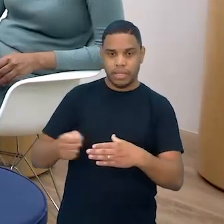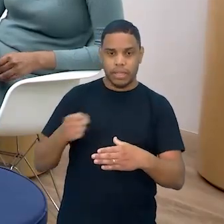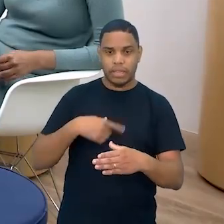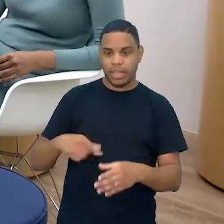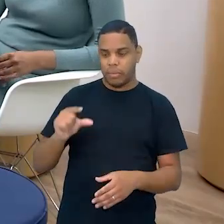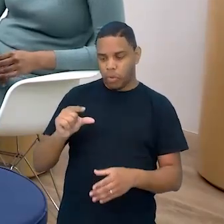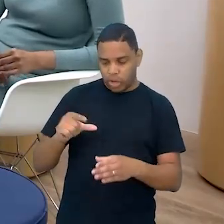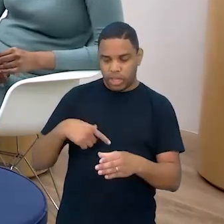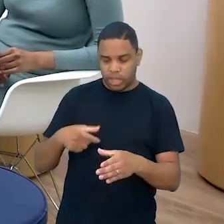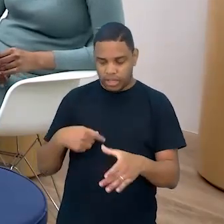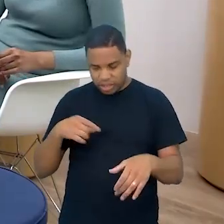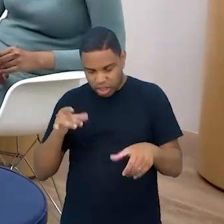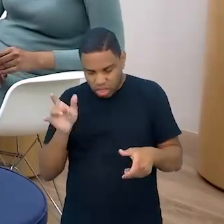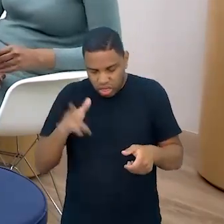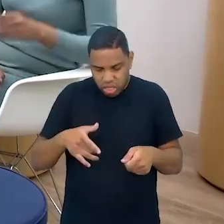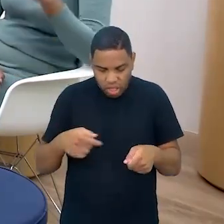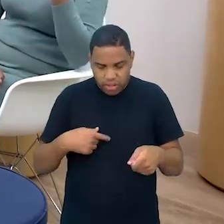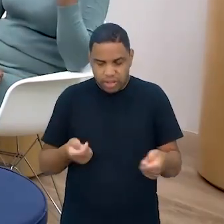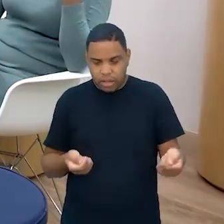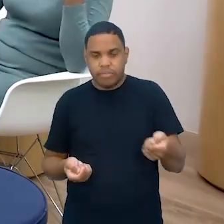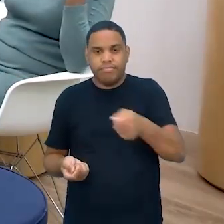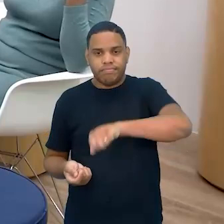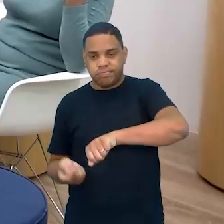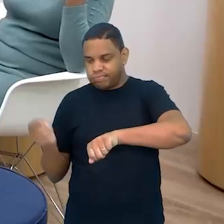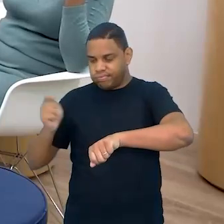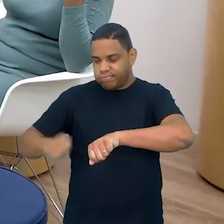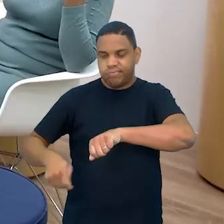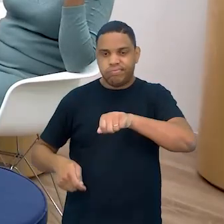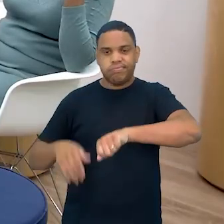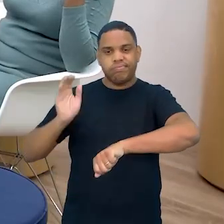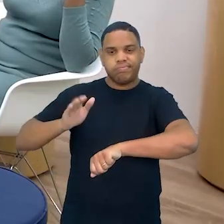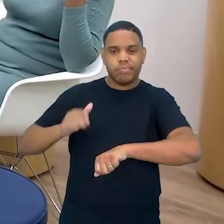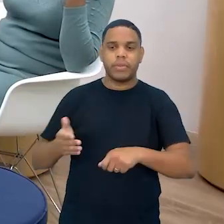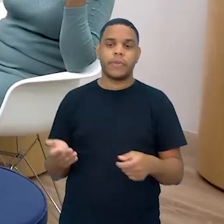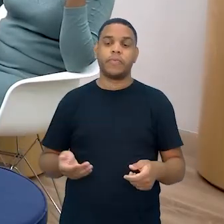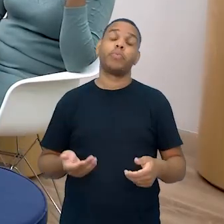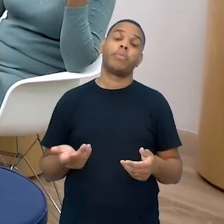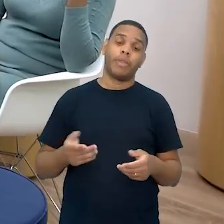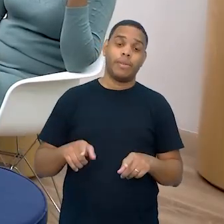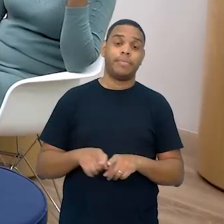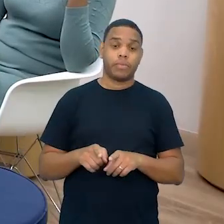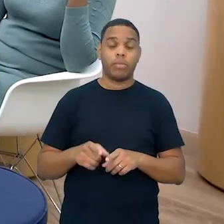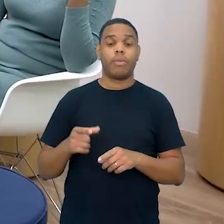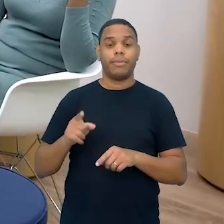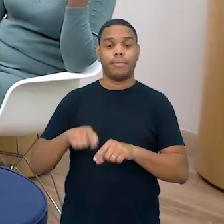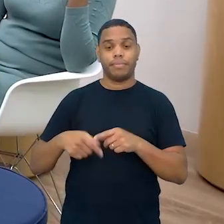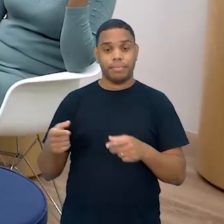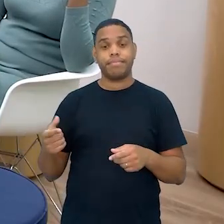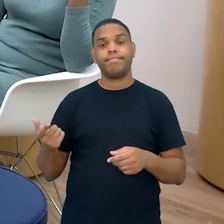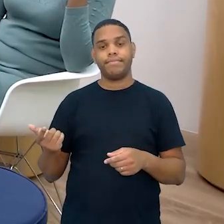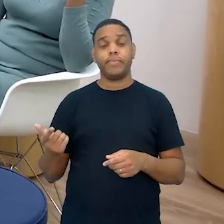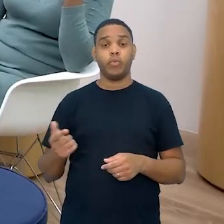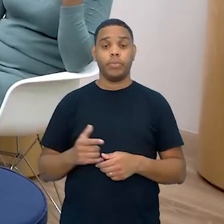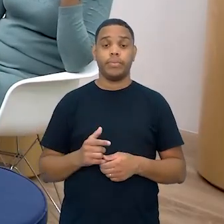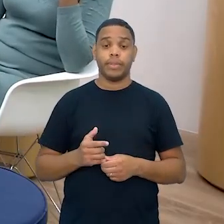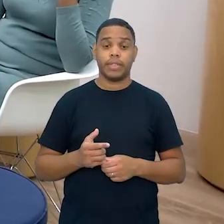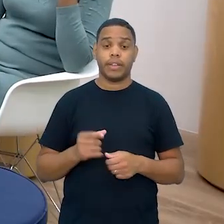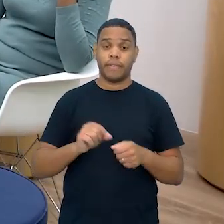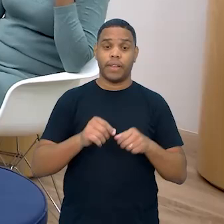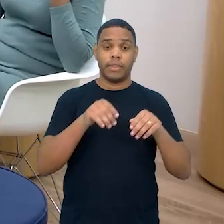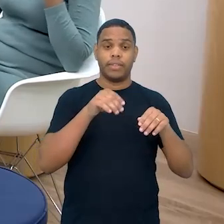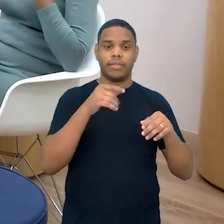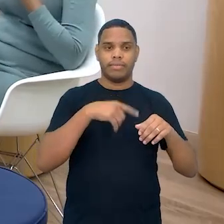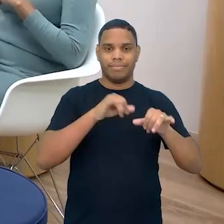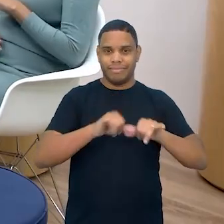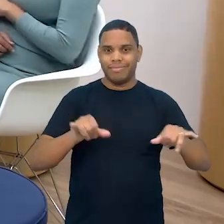resto na panela e depois sobra um pouco no prato. As centrais de abastecimento acabam fazendo uma